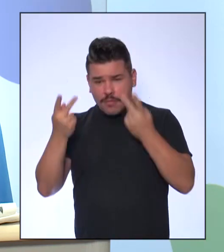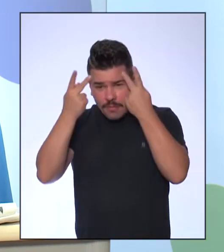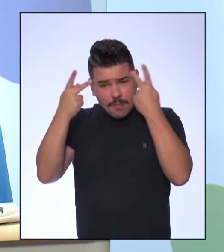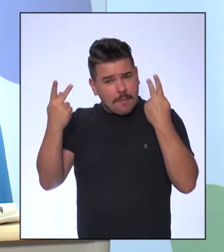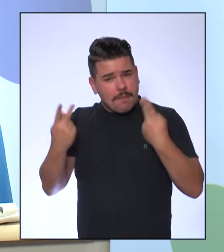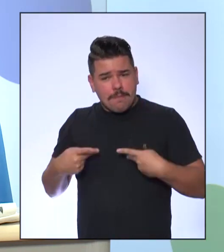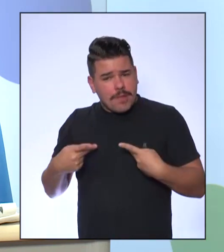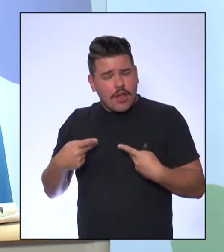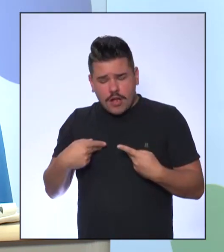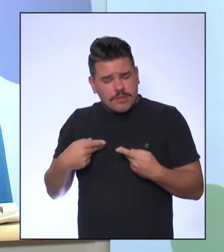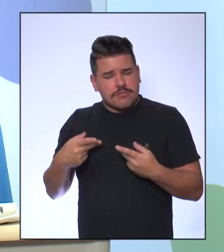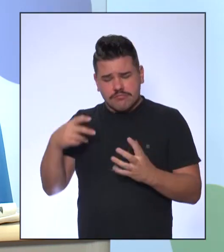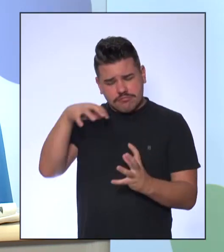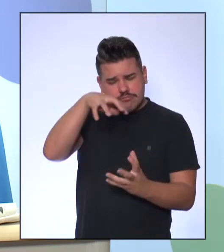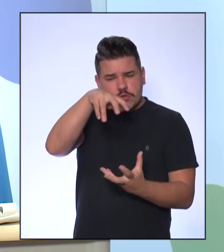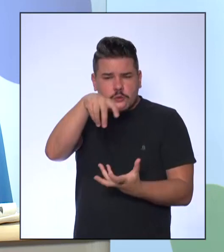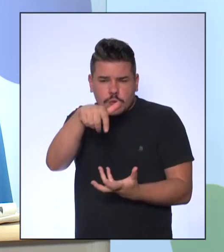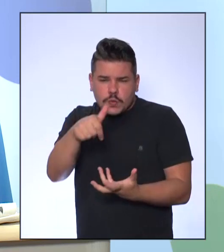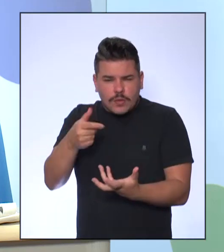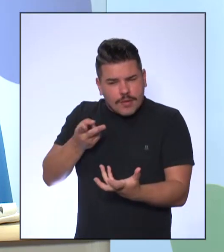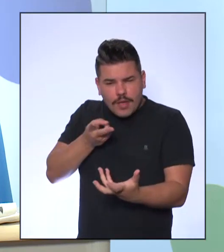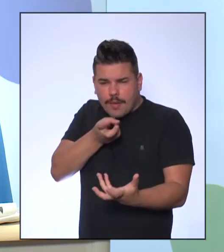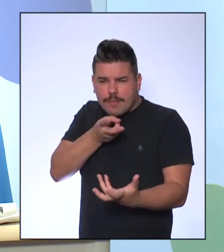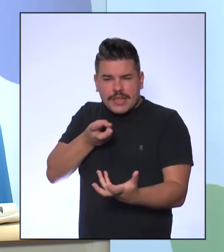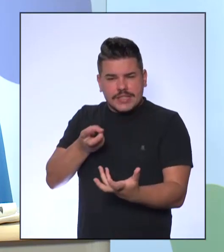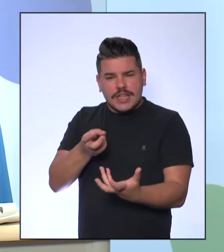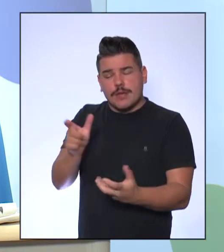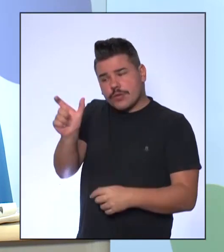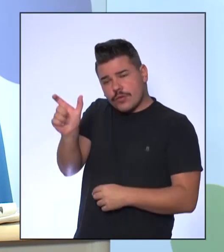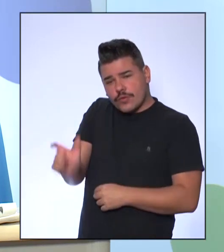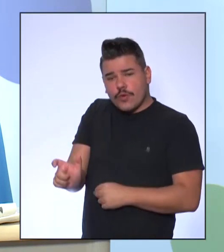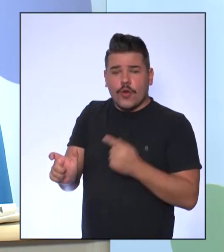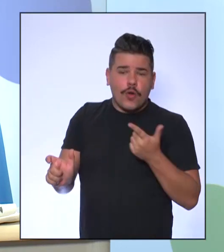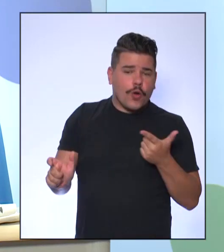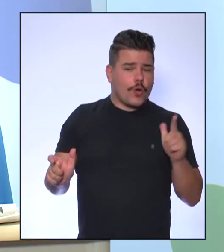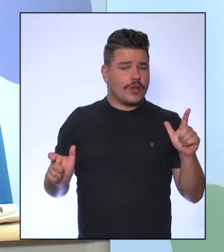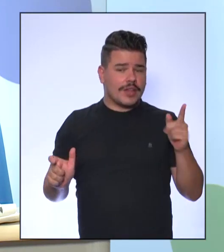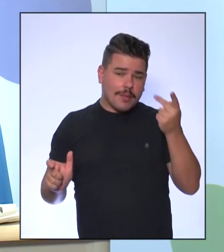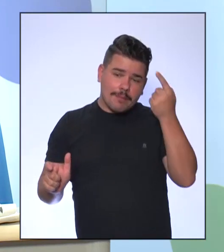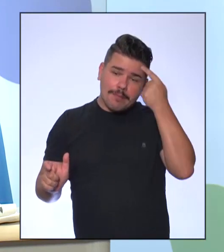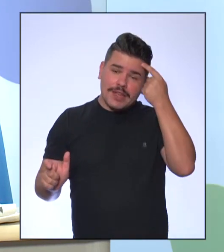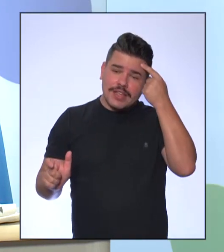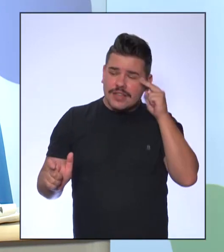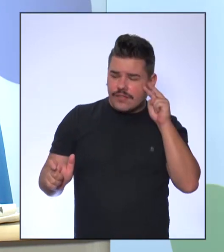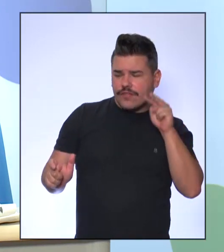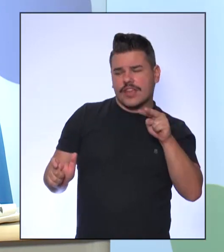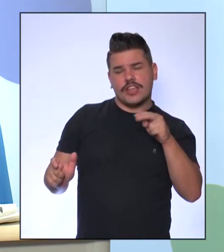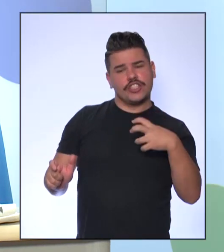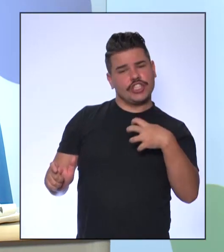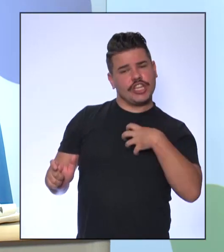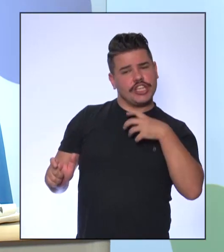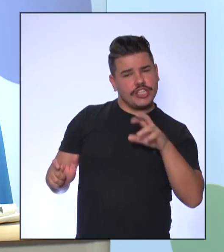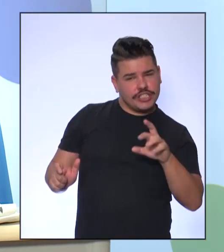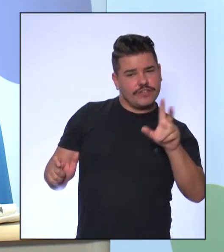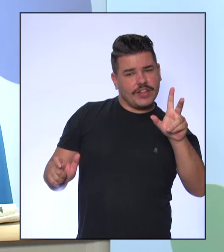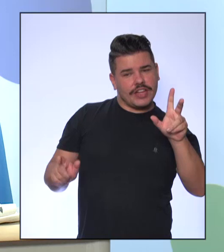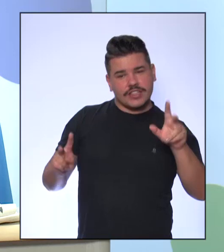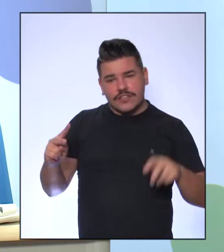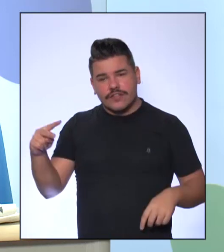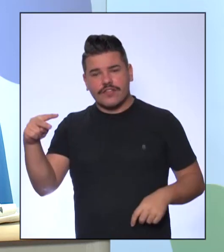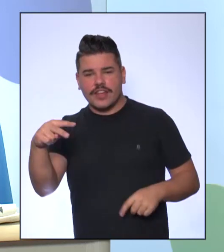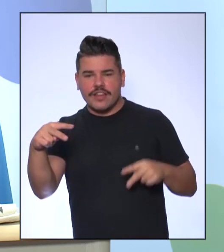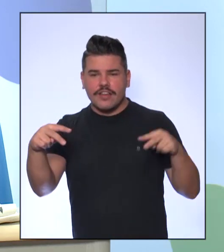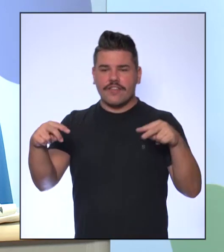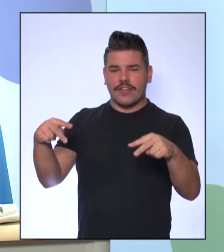é que ele é a partir, por exemplo, de uma ideia, né? Essa ideia que